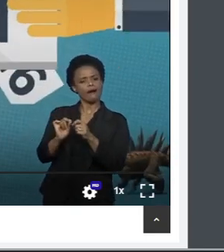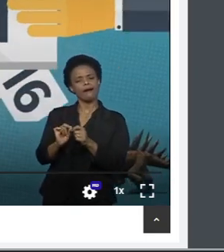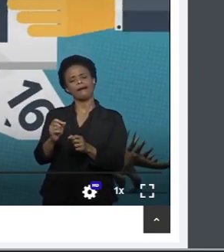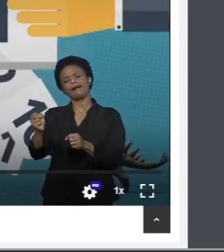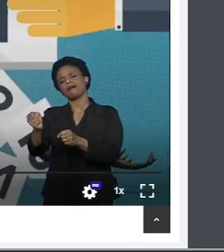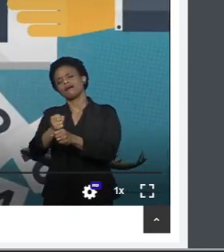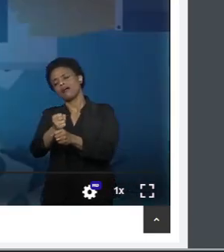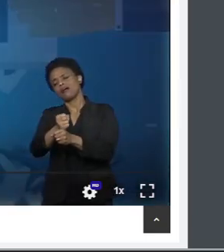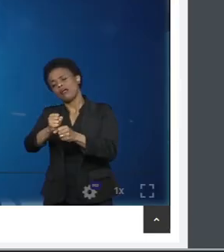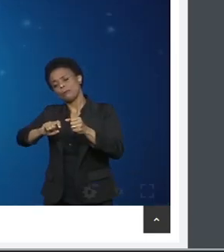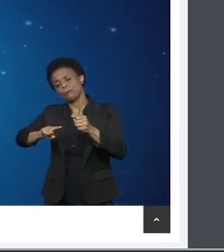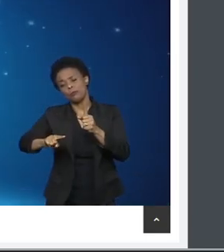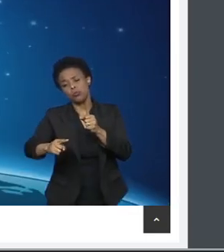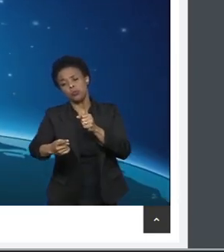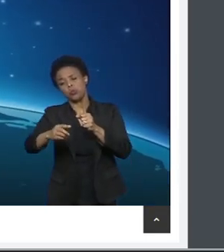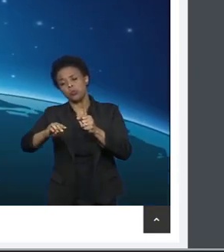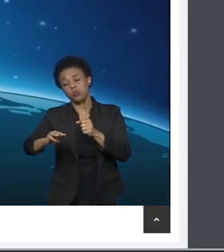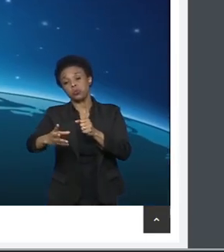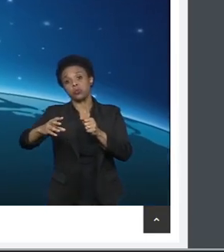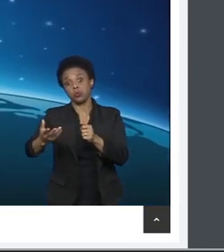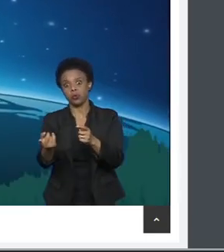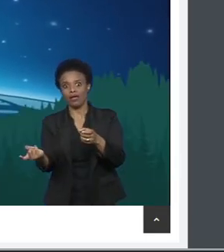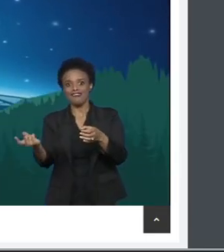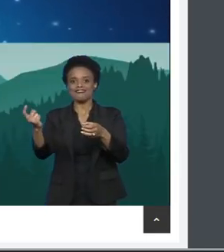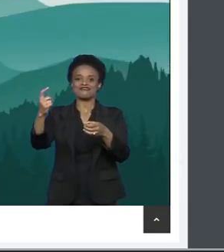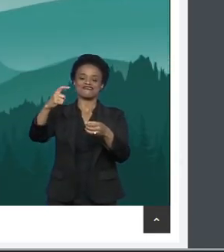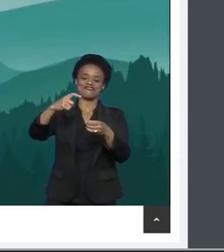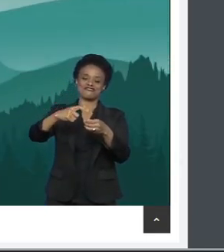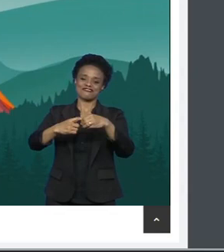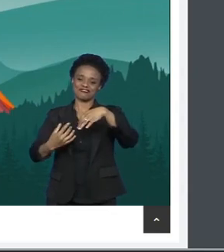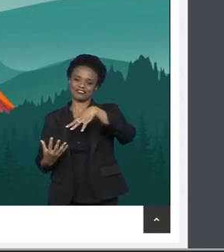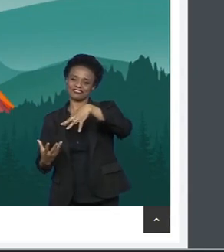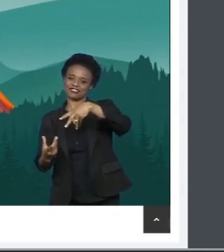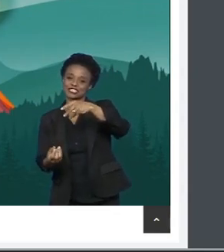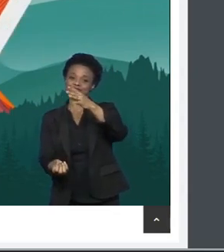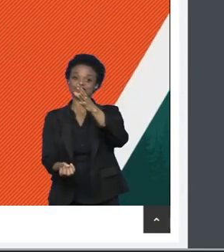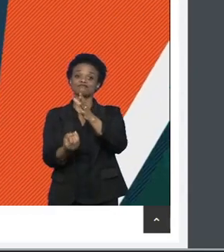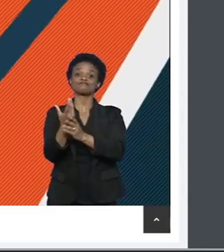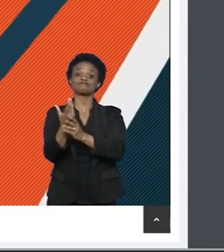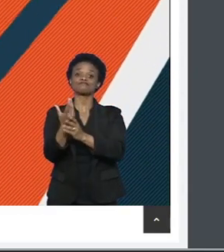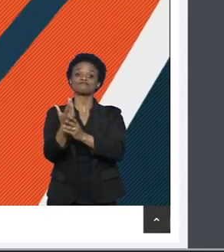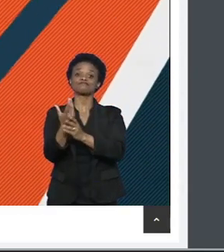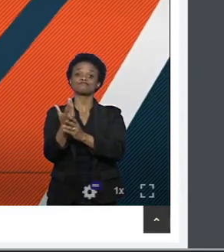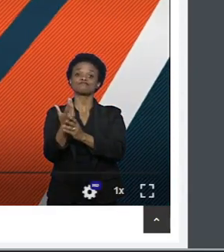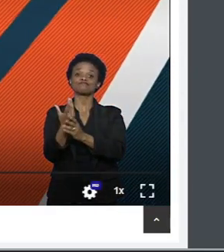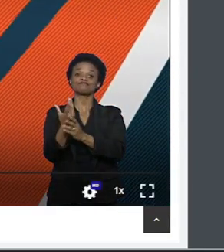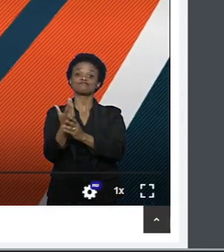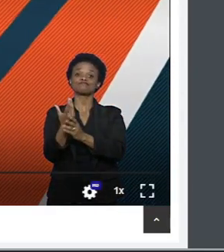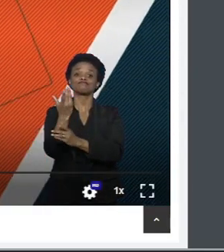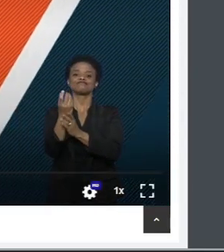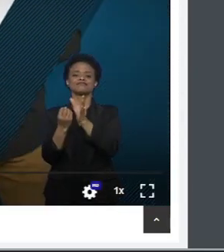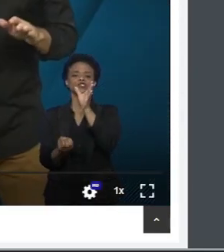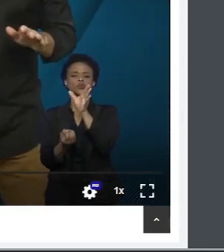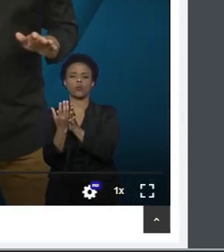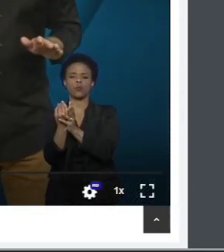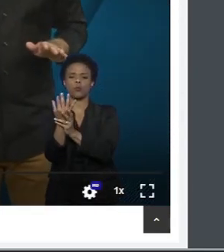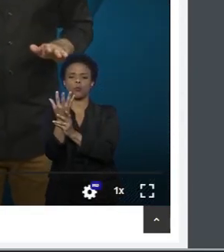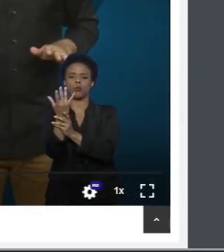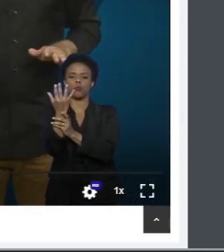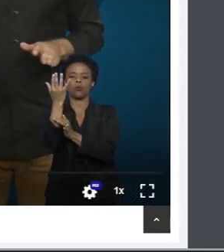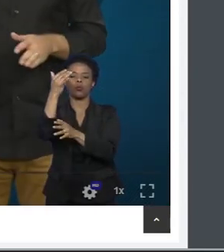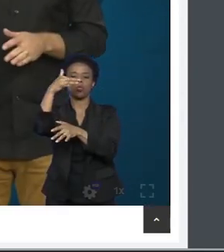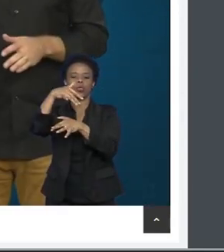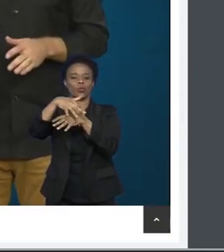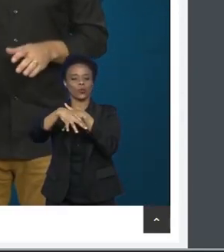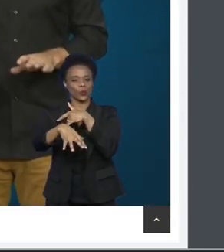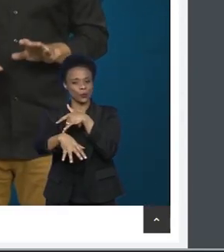milhões de anos até voltar à atmosfera, o que acontece, por exemplo, através dos vulcões. O equilíbrio do